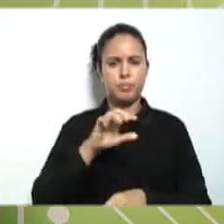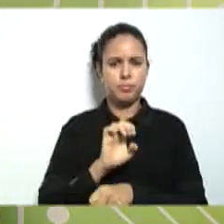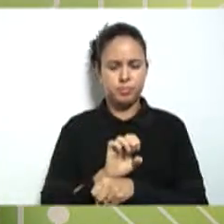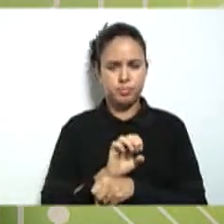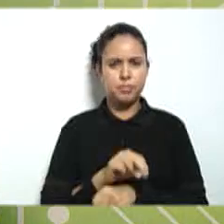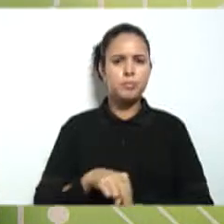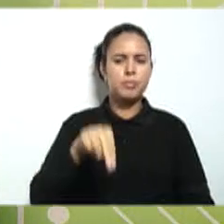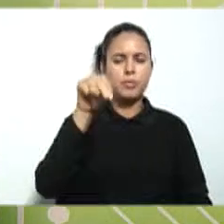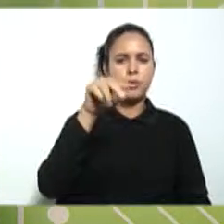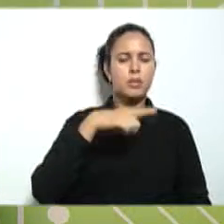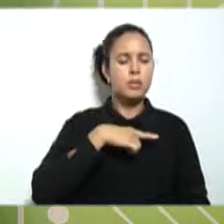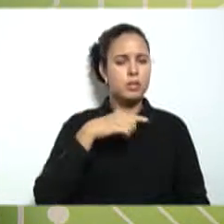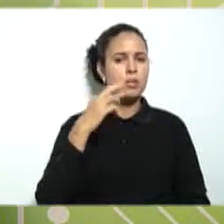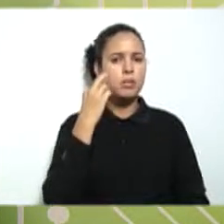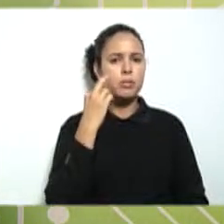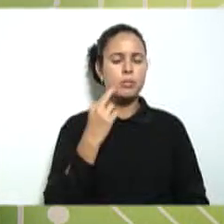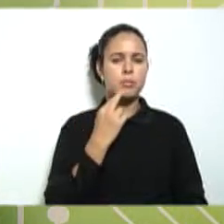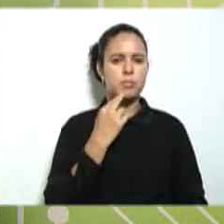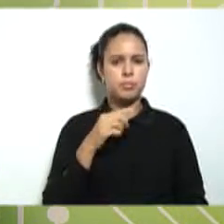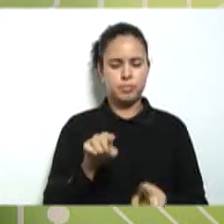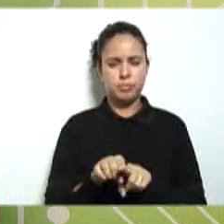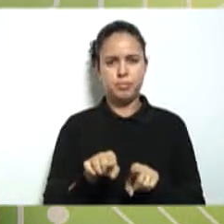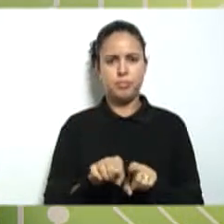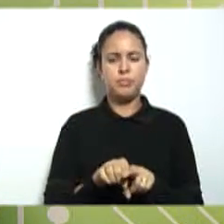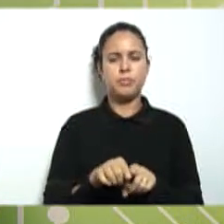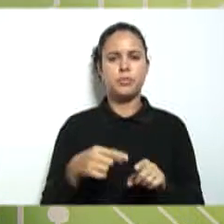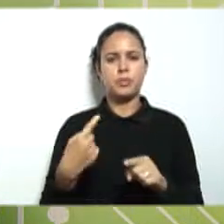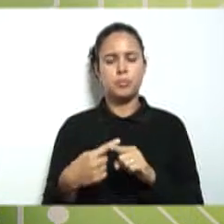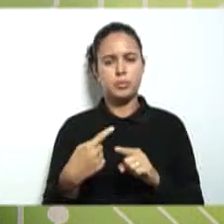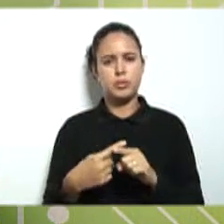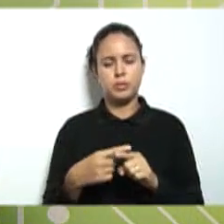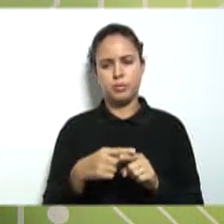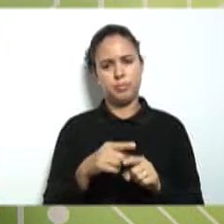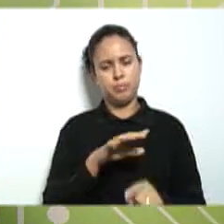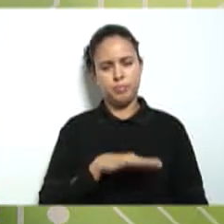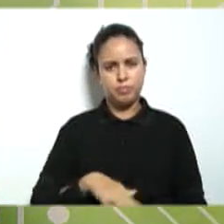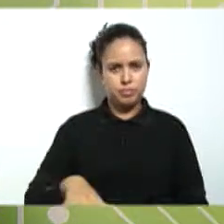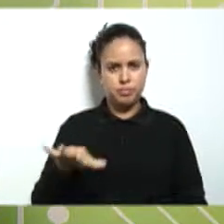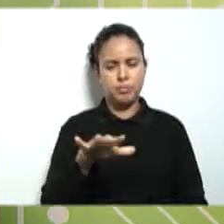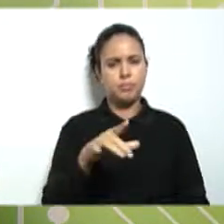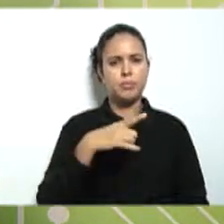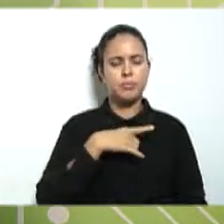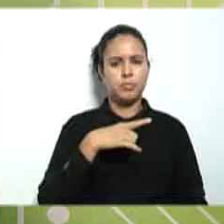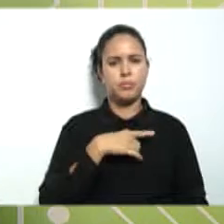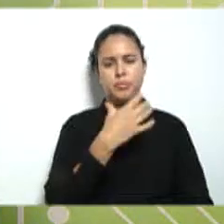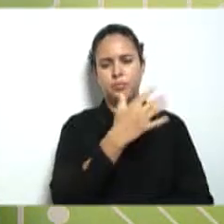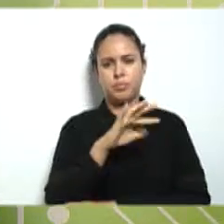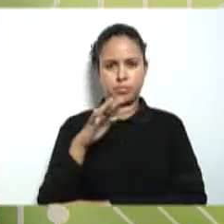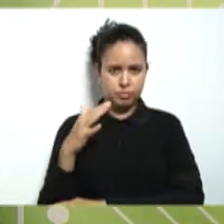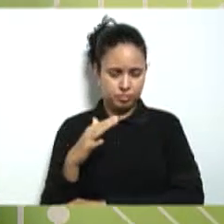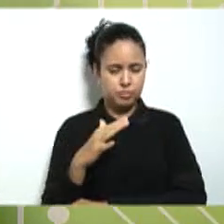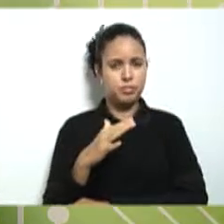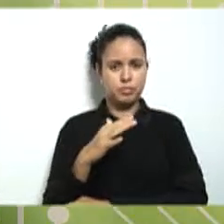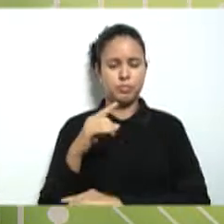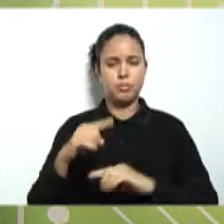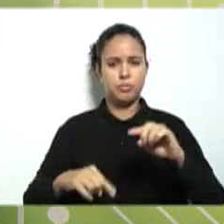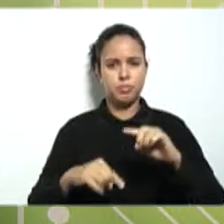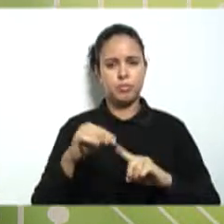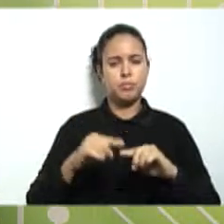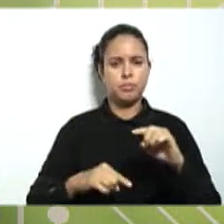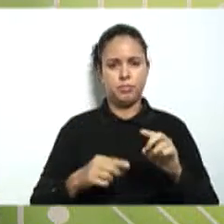norte e várias aqui em Rondônia, justamente por causa da nossa vocação, porque temos na nossa natureza produtos minerais que podem